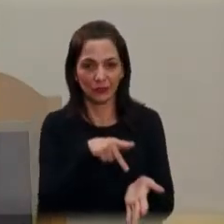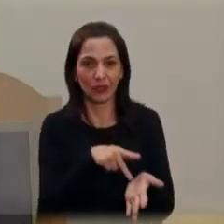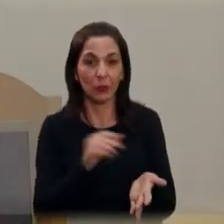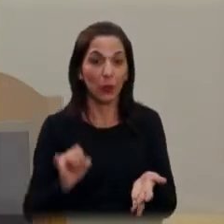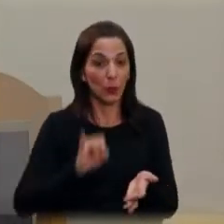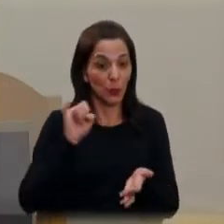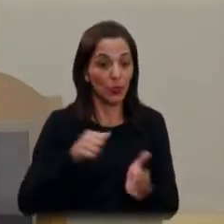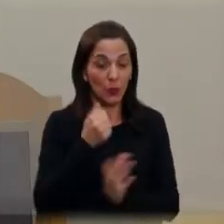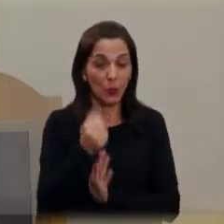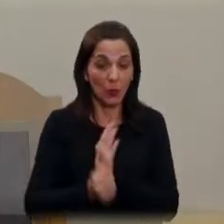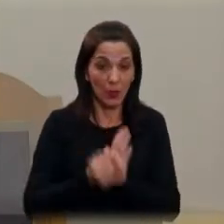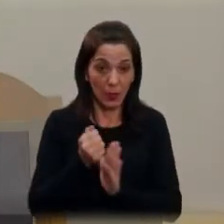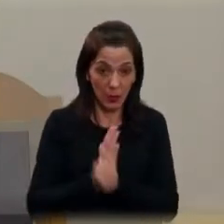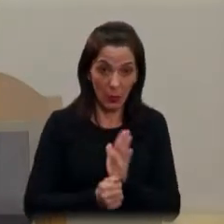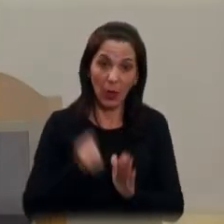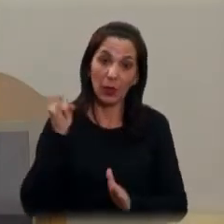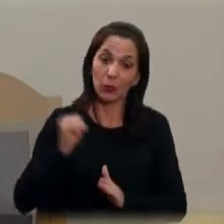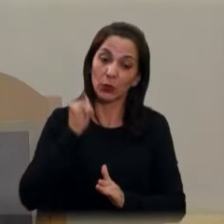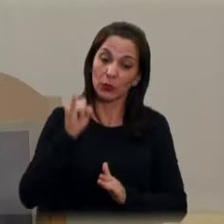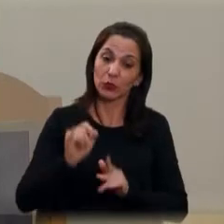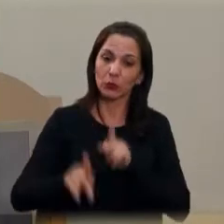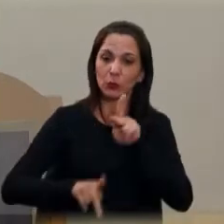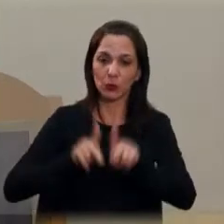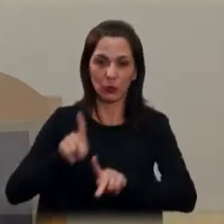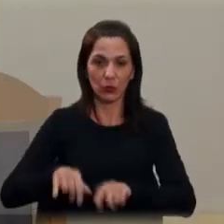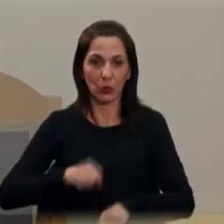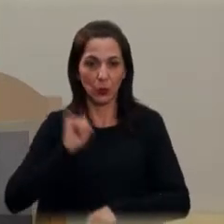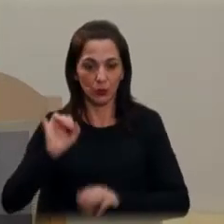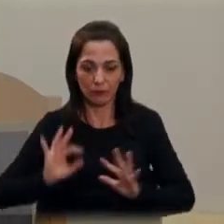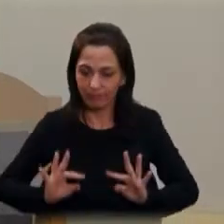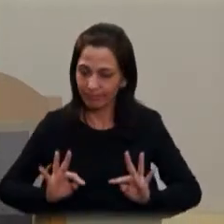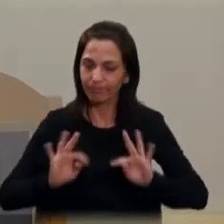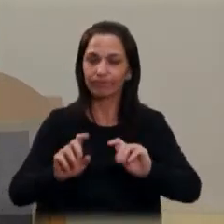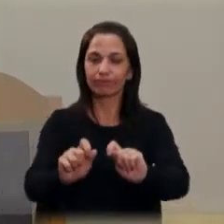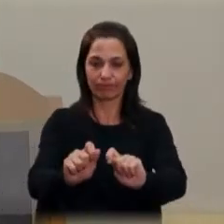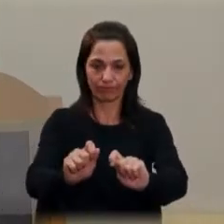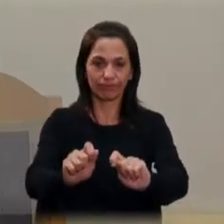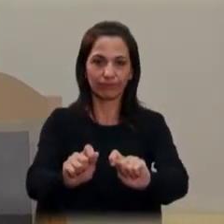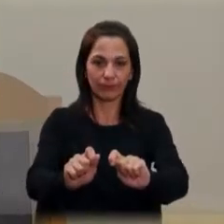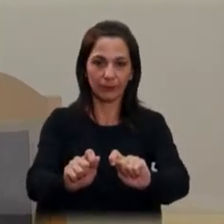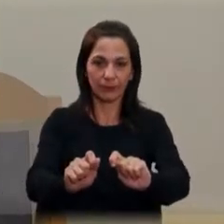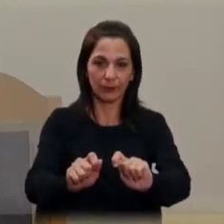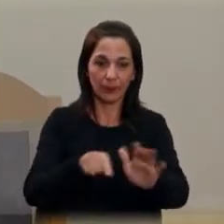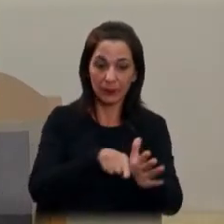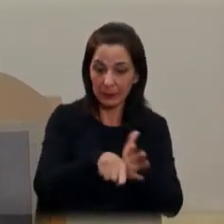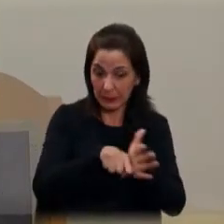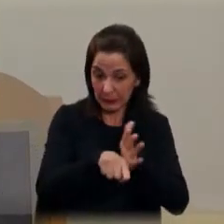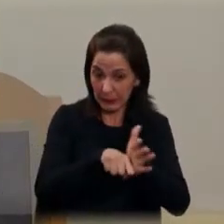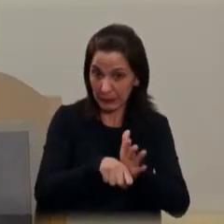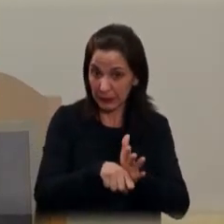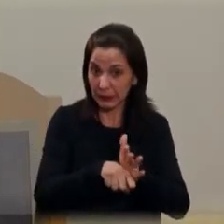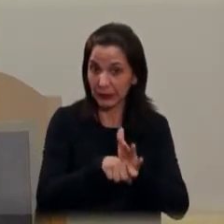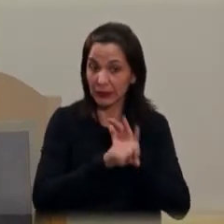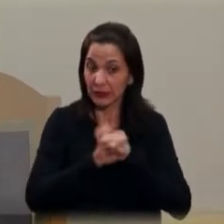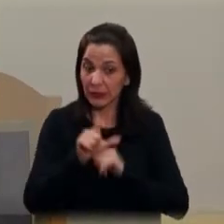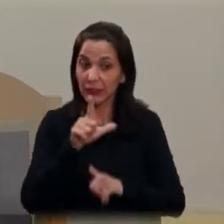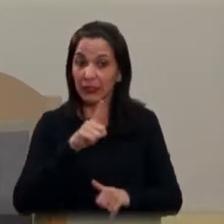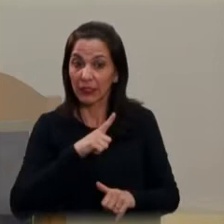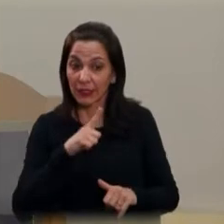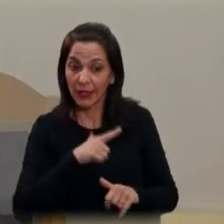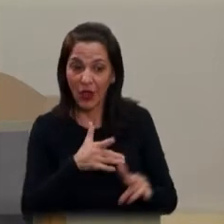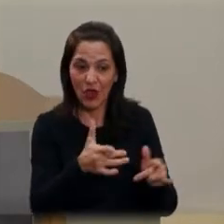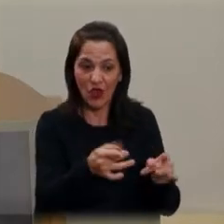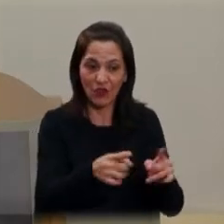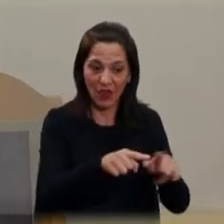é importante para Araraquara, é importante para a população, é importante para todos. Essa investigação, se existe ou não, né, essas